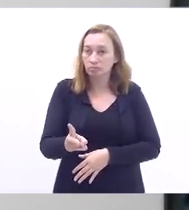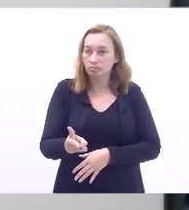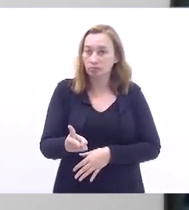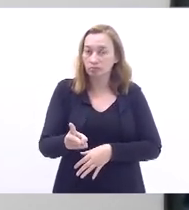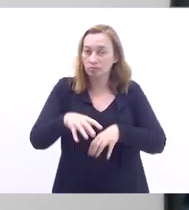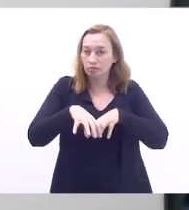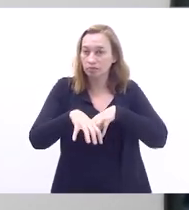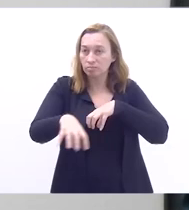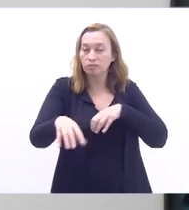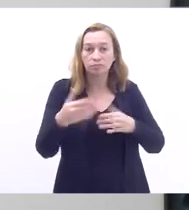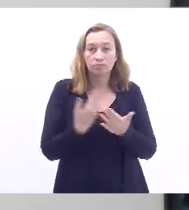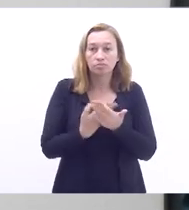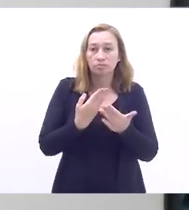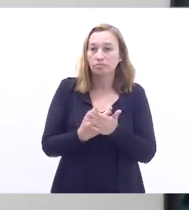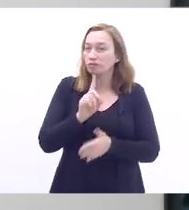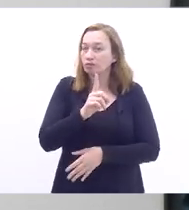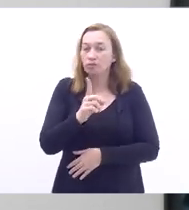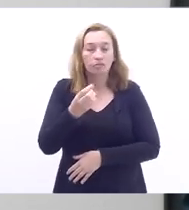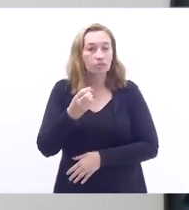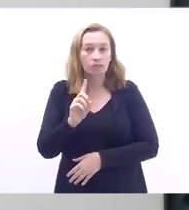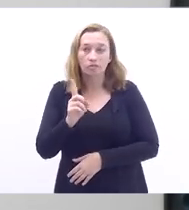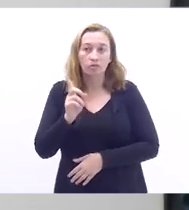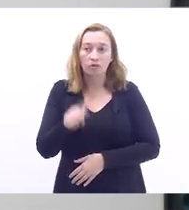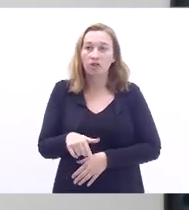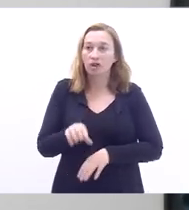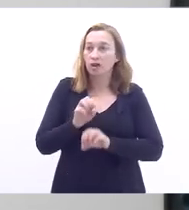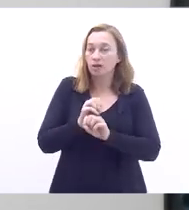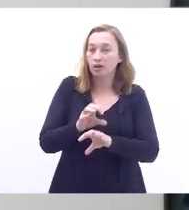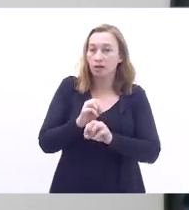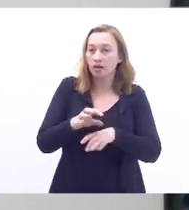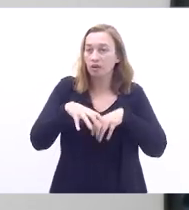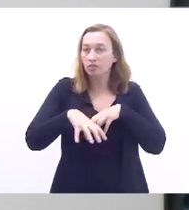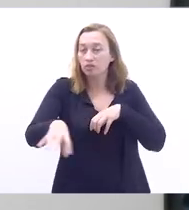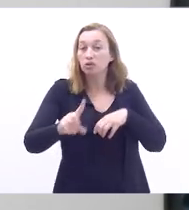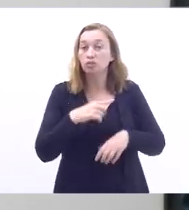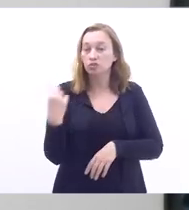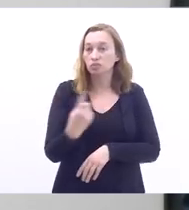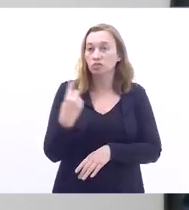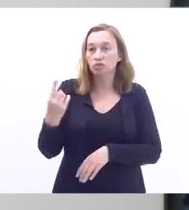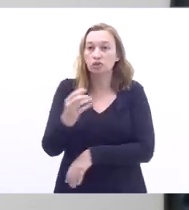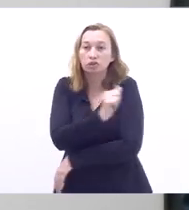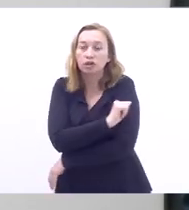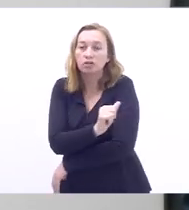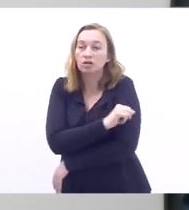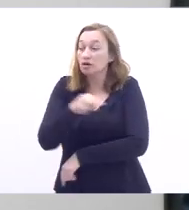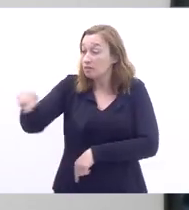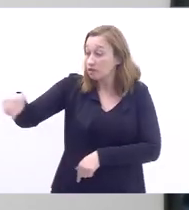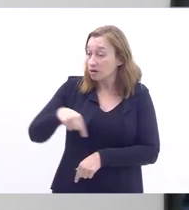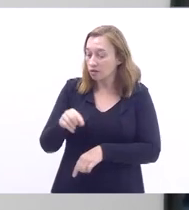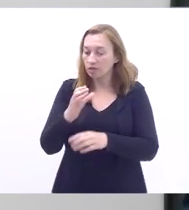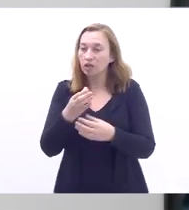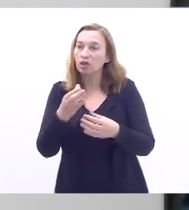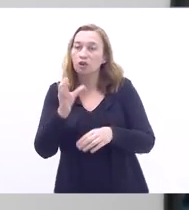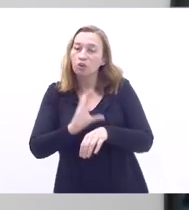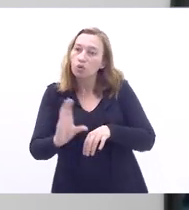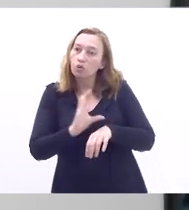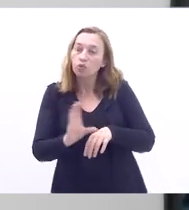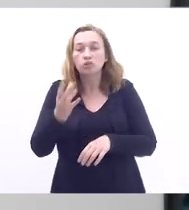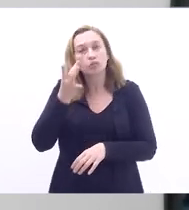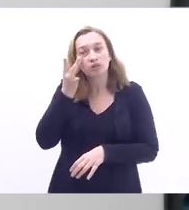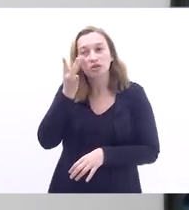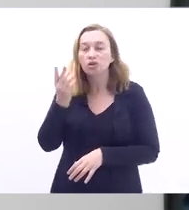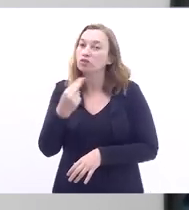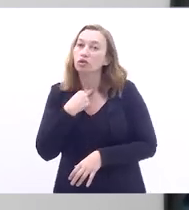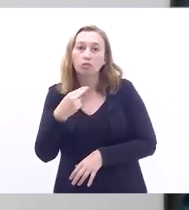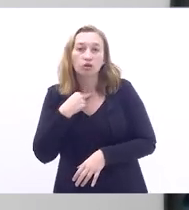e ao não vem não é aula O nossos estudante vieram para ter cursos presenciais e